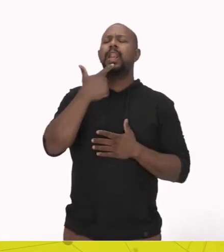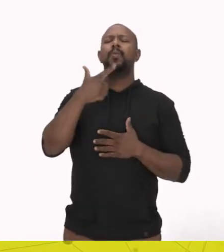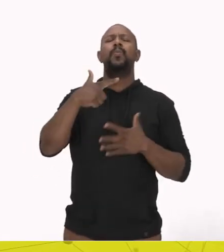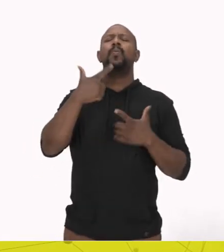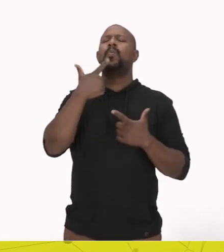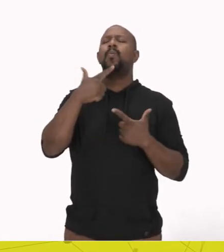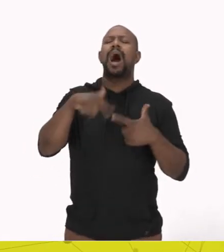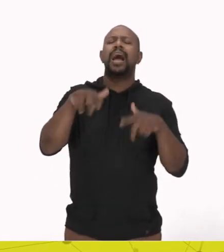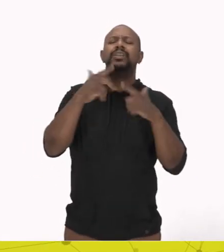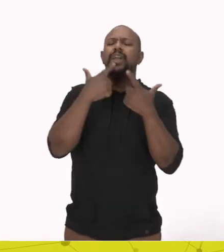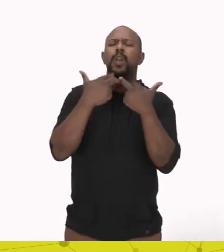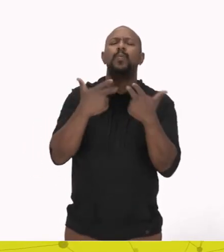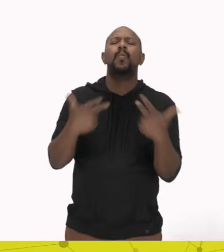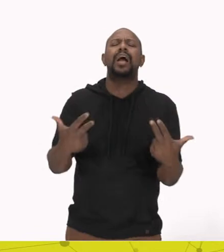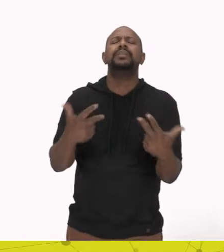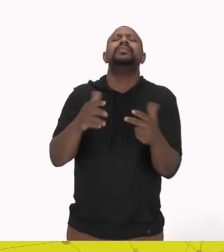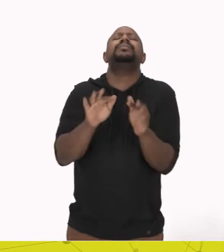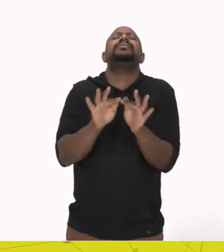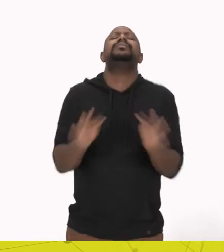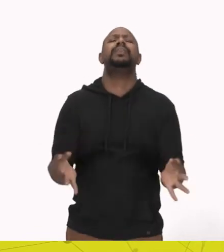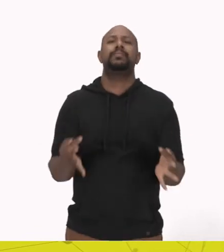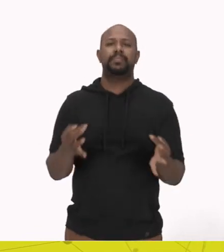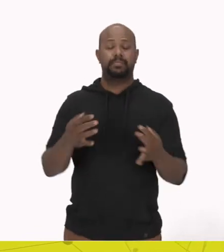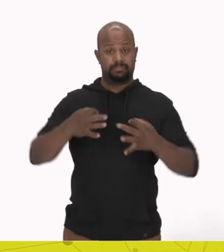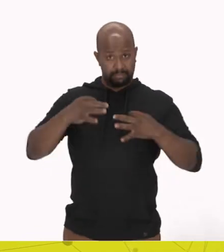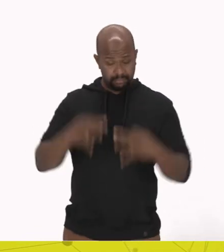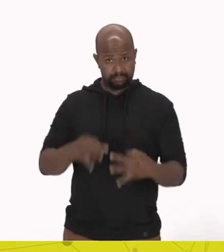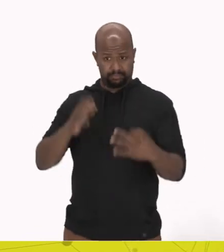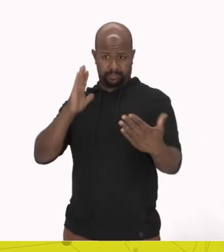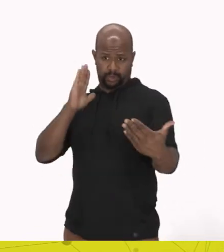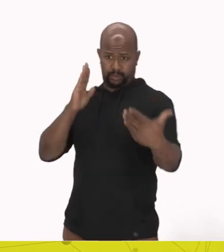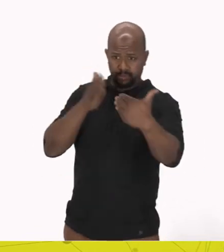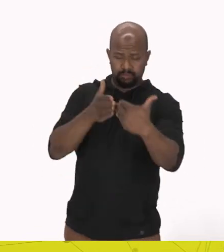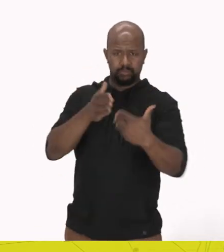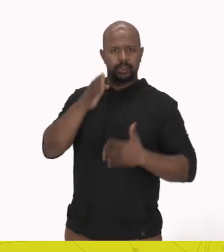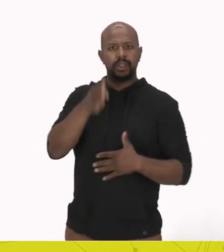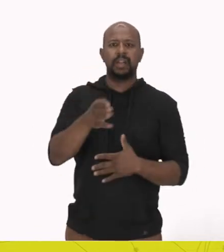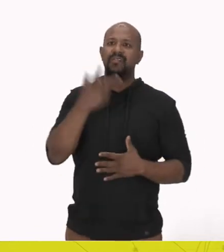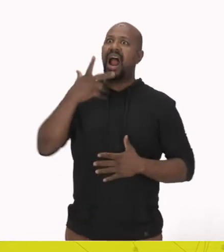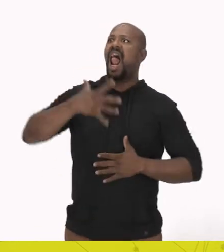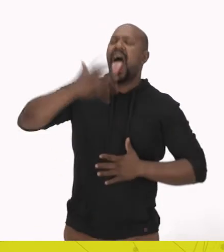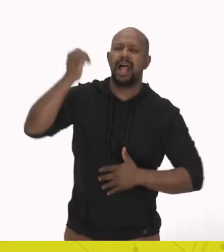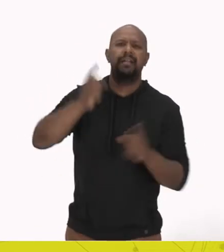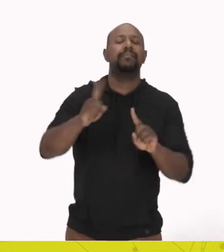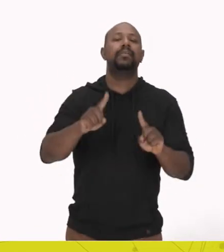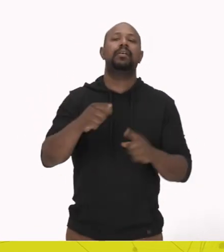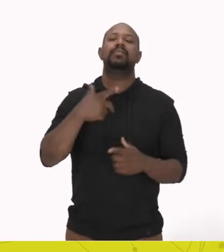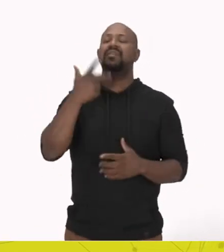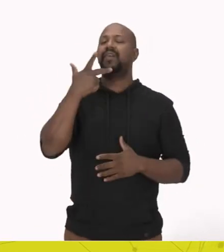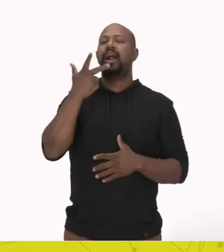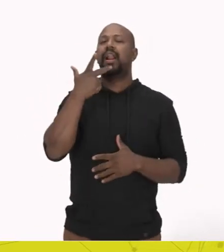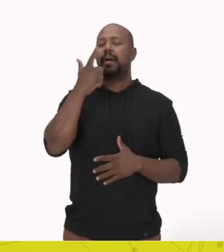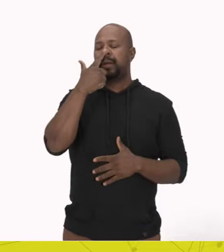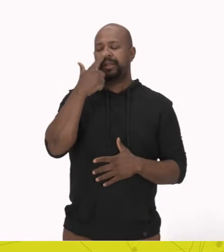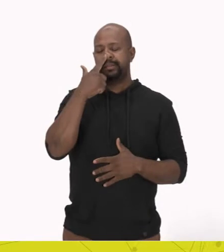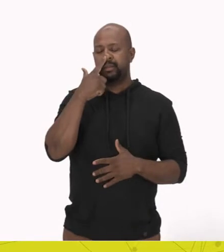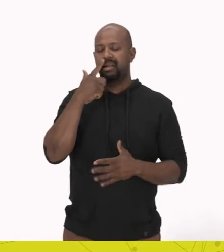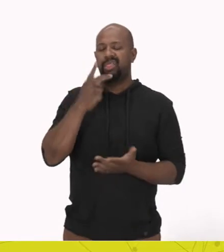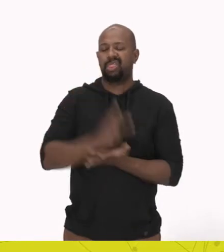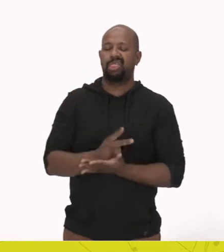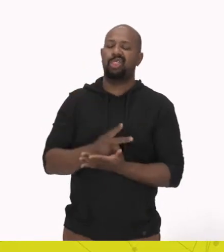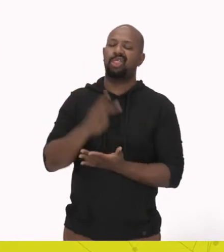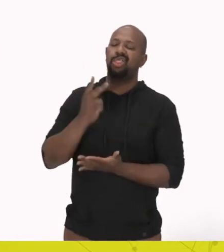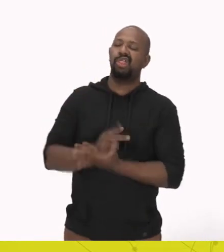linguagem simples, assertiva, direta. Falar sem pressa, o que não significa falar de